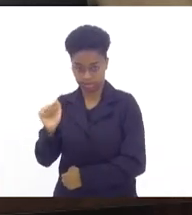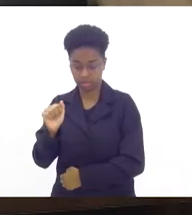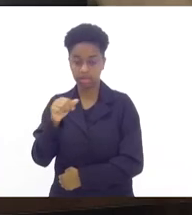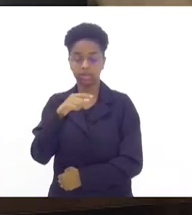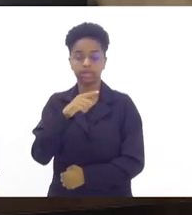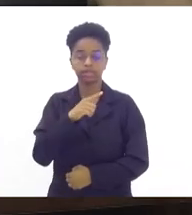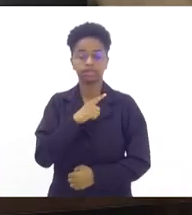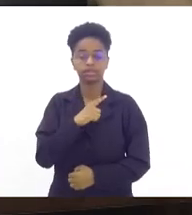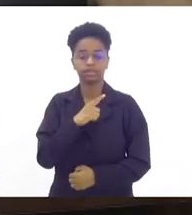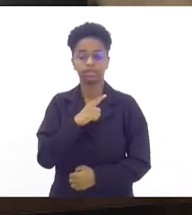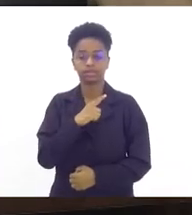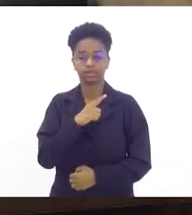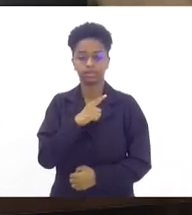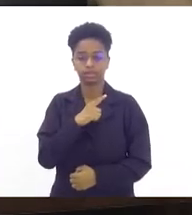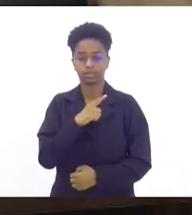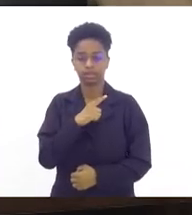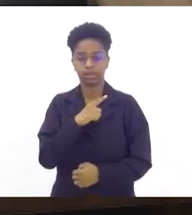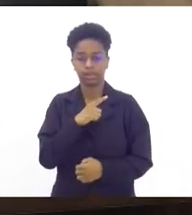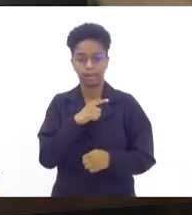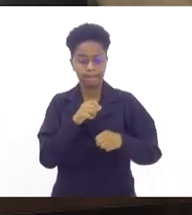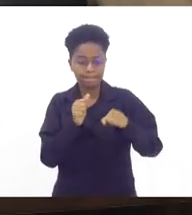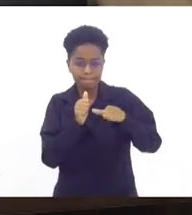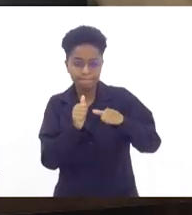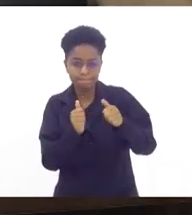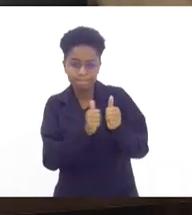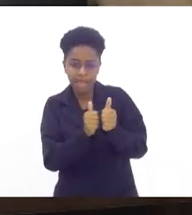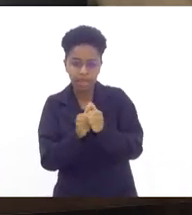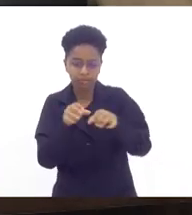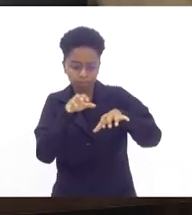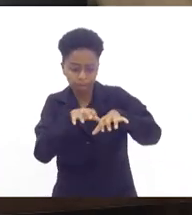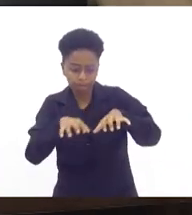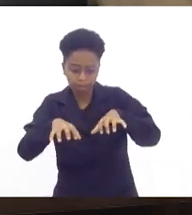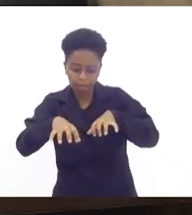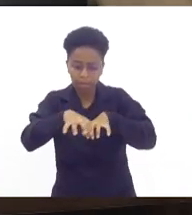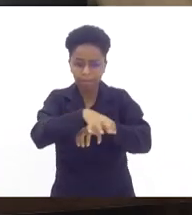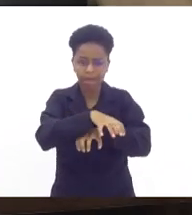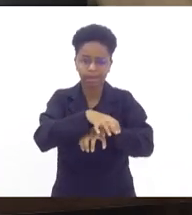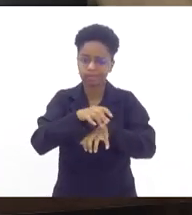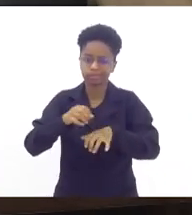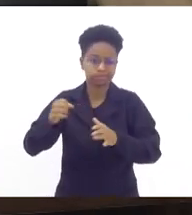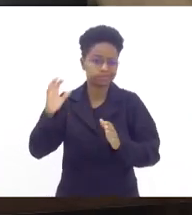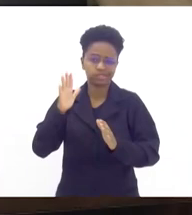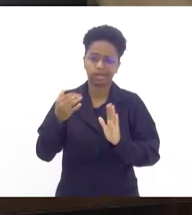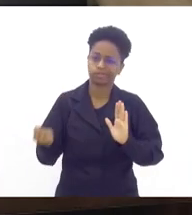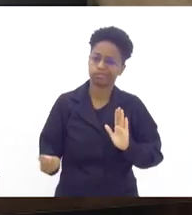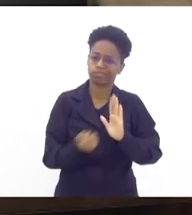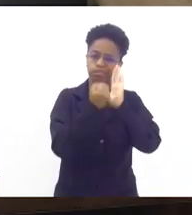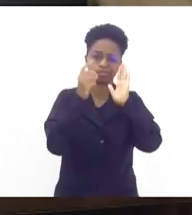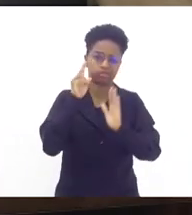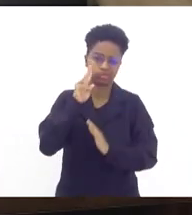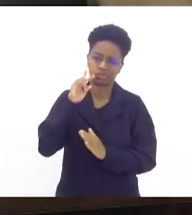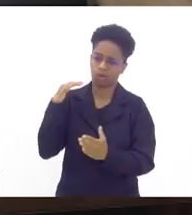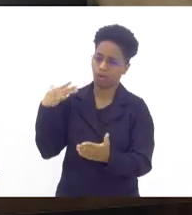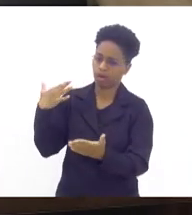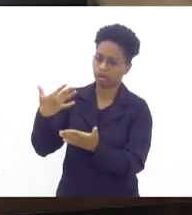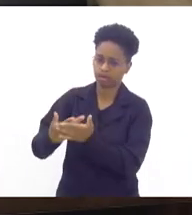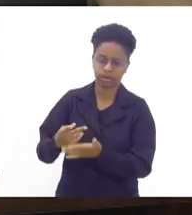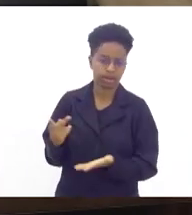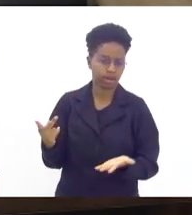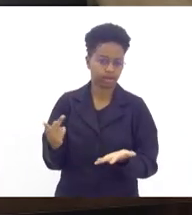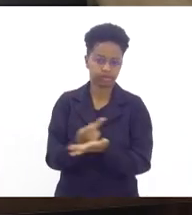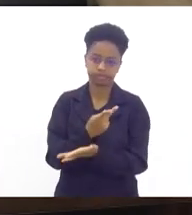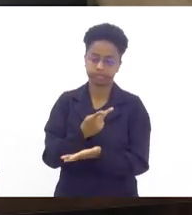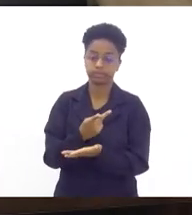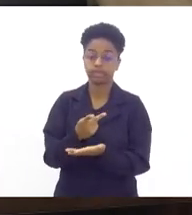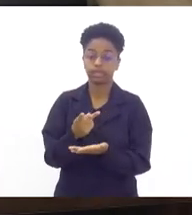da do entorno do Maracanã é histórico né é acontece isso desde que o Maracanã existe então